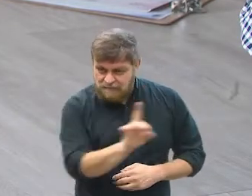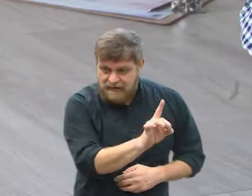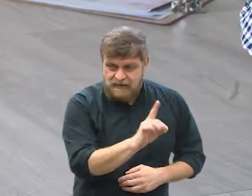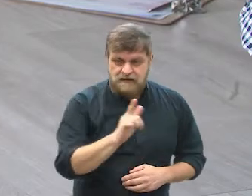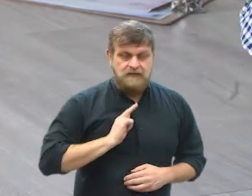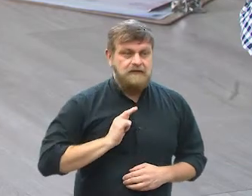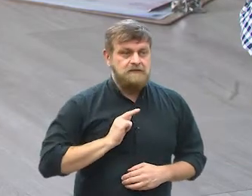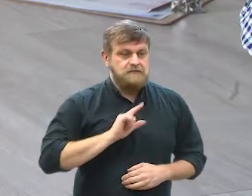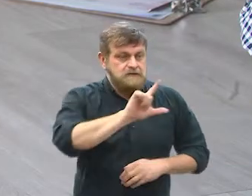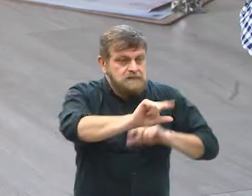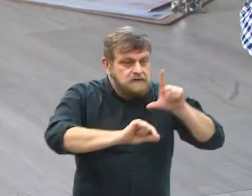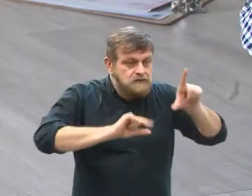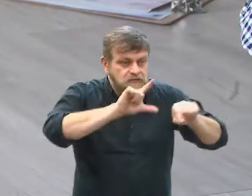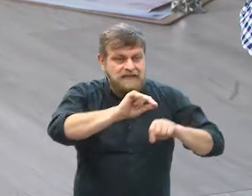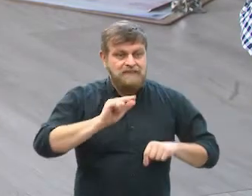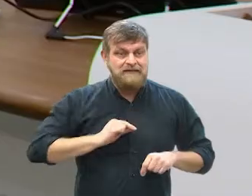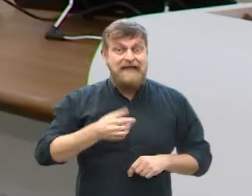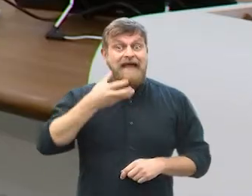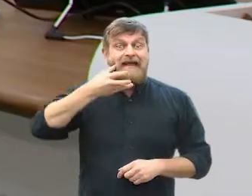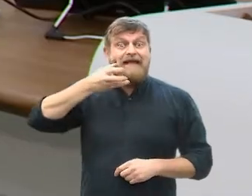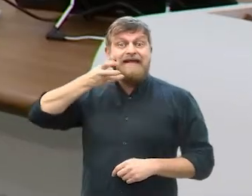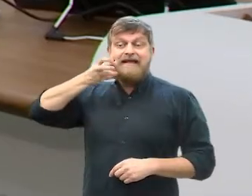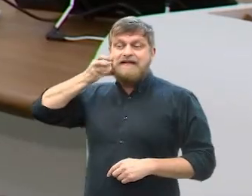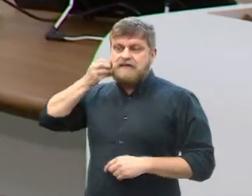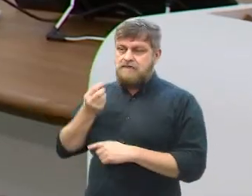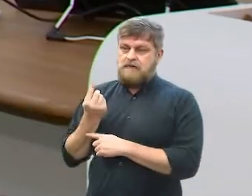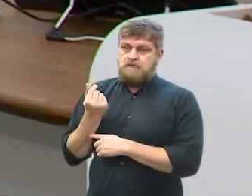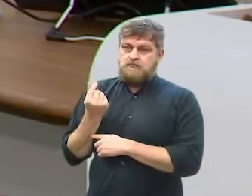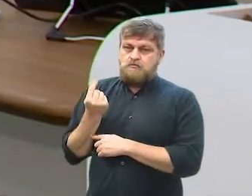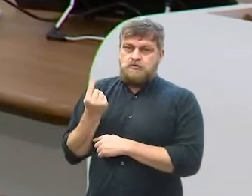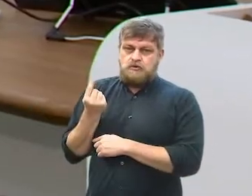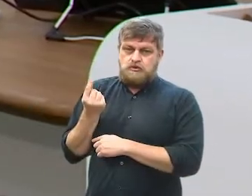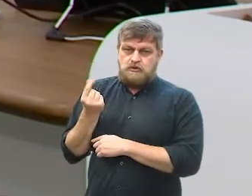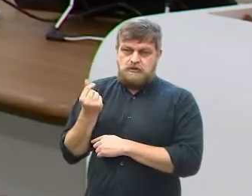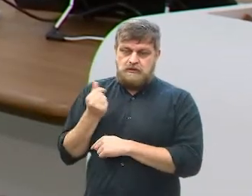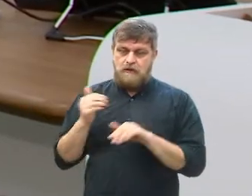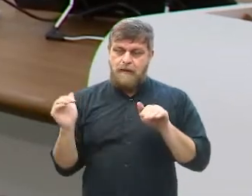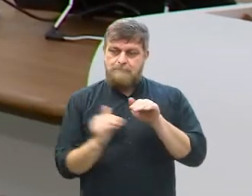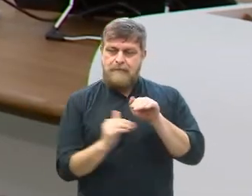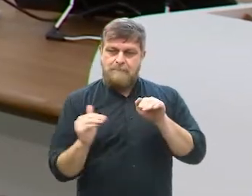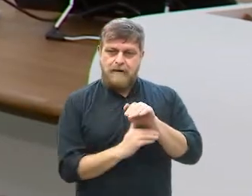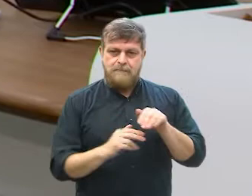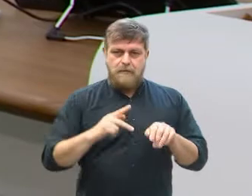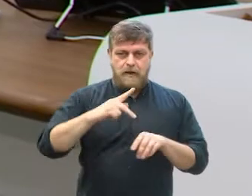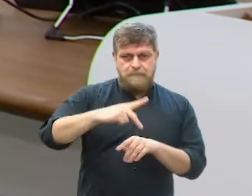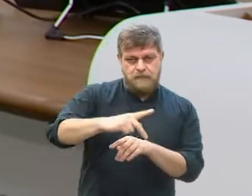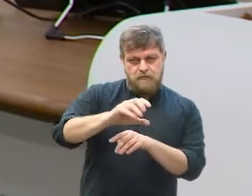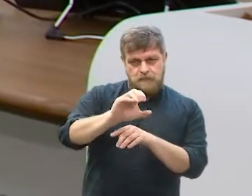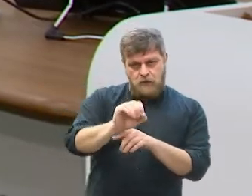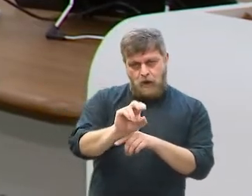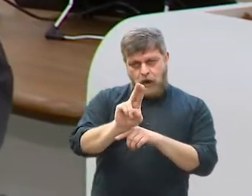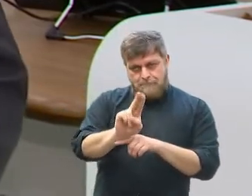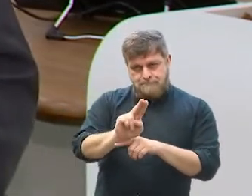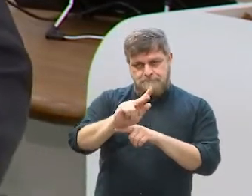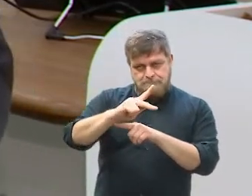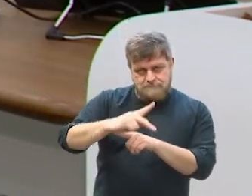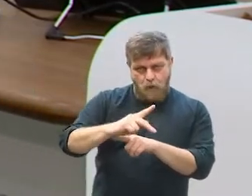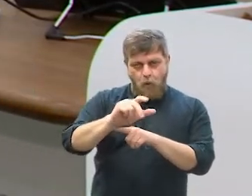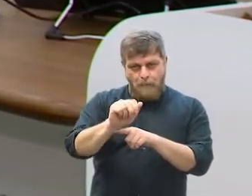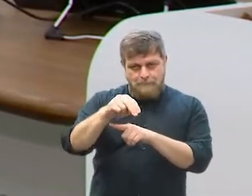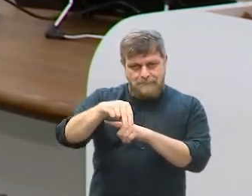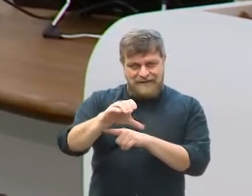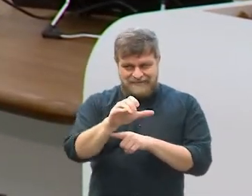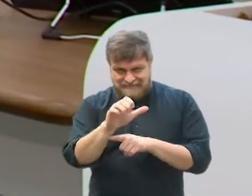a opção de fazer uma reserva nessa linha aí que é a nossa poupança. A poupança tem muito essa característica, né, da